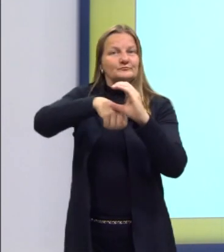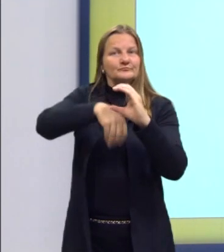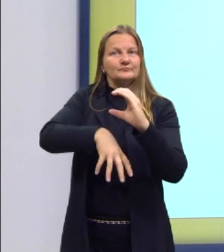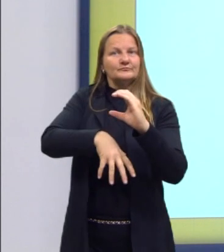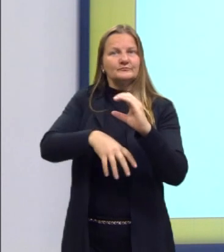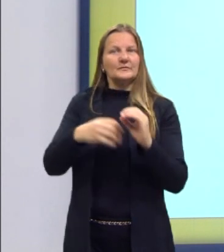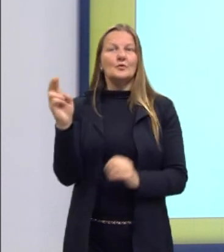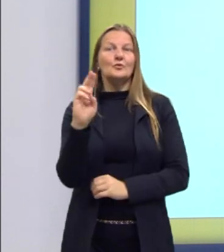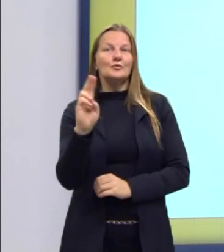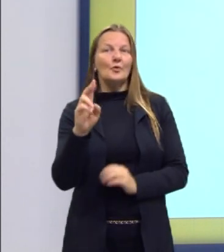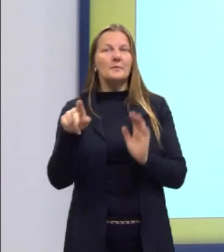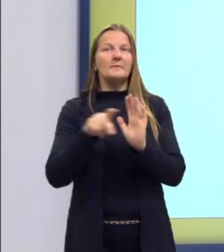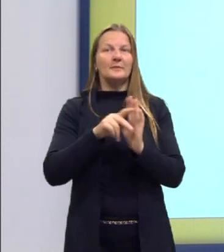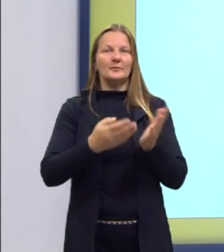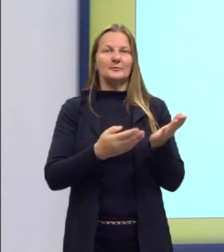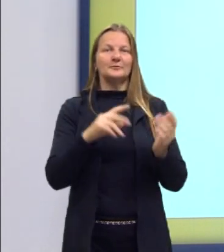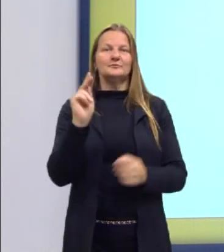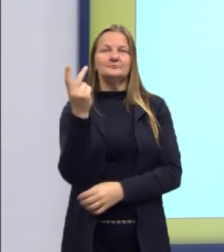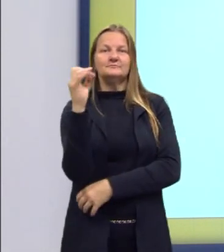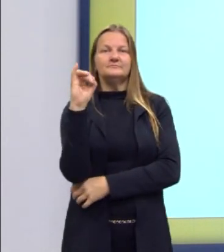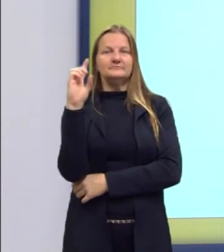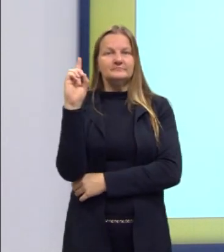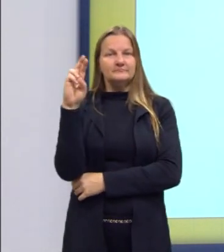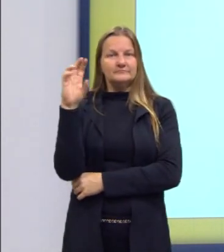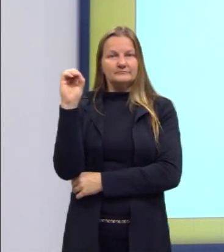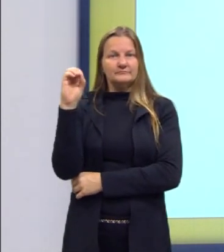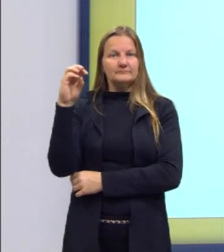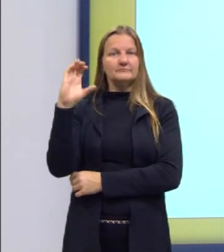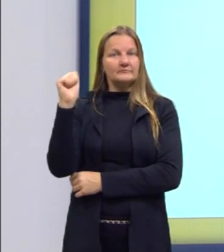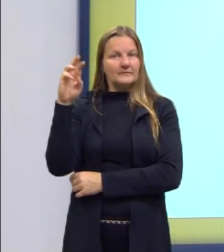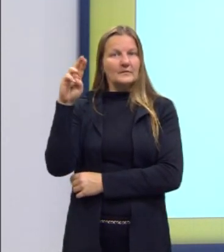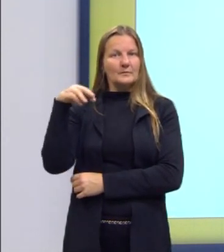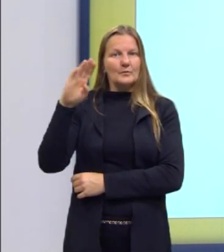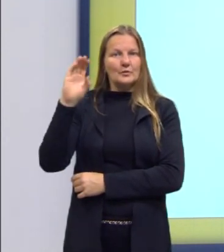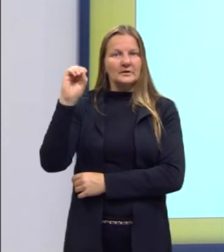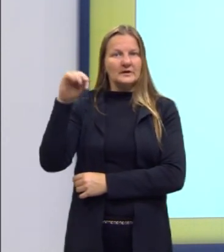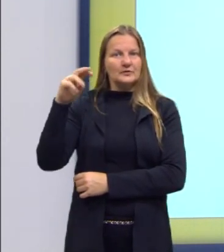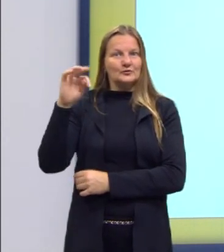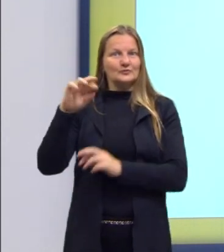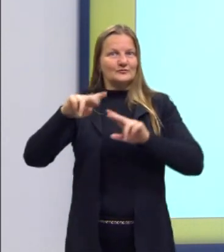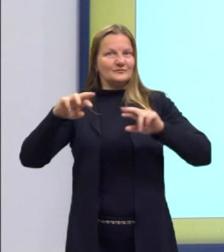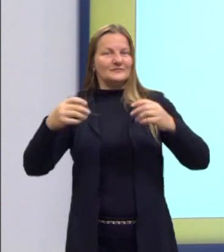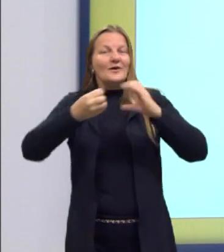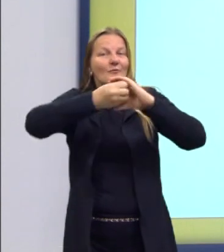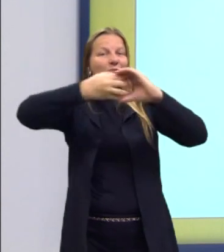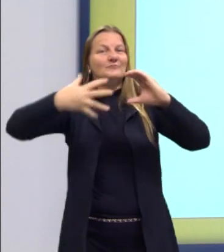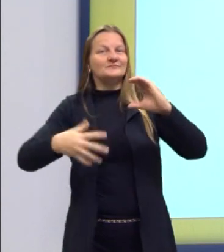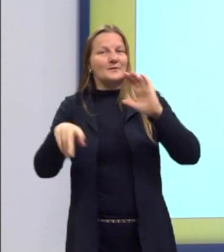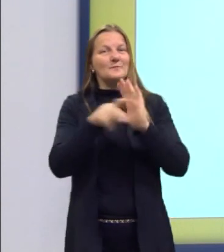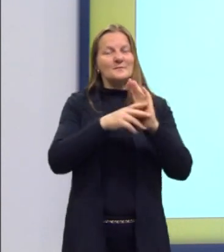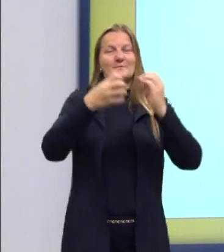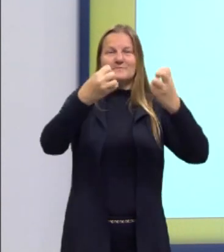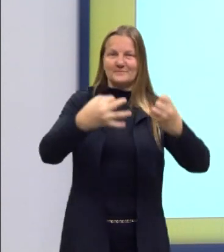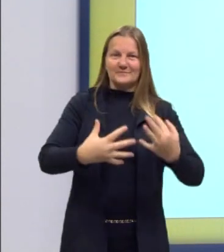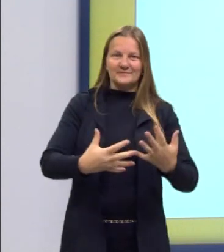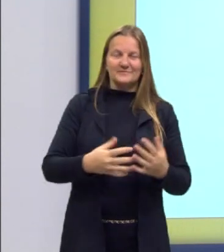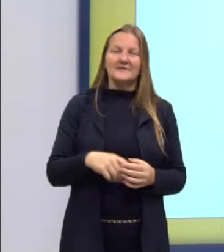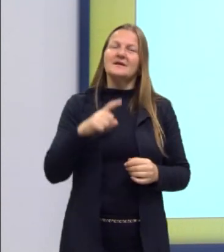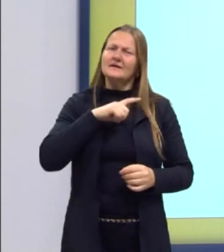dar nomes aos hidrocarbonetos Ok algumas características deles mas